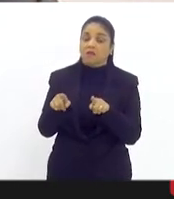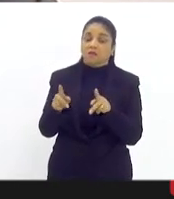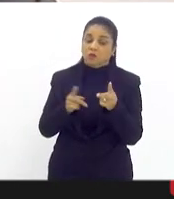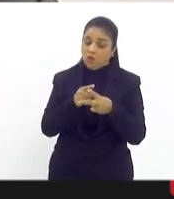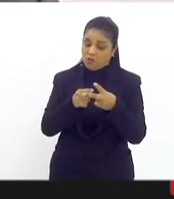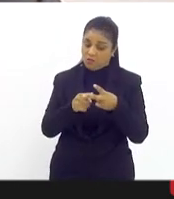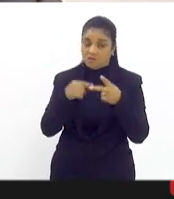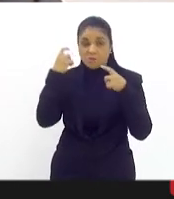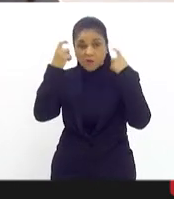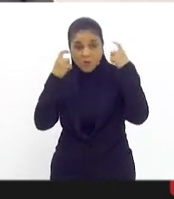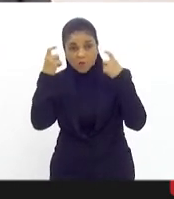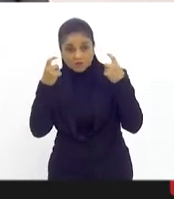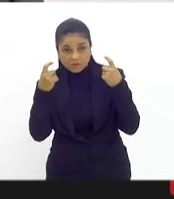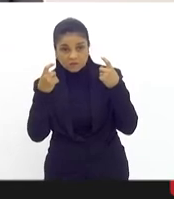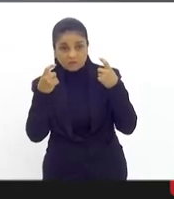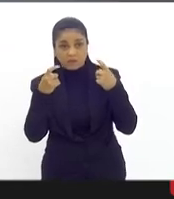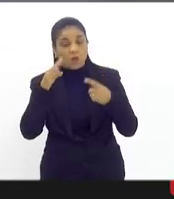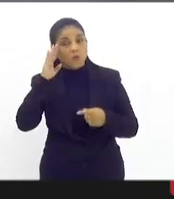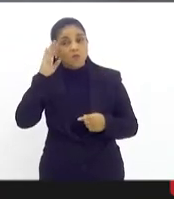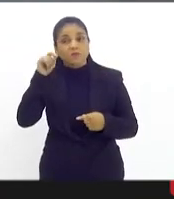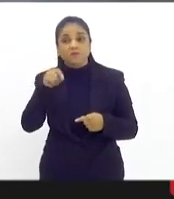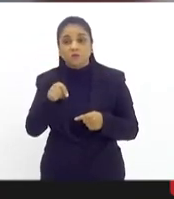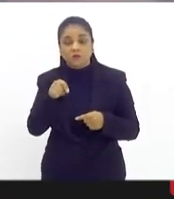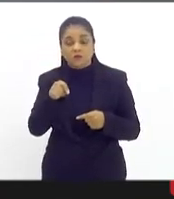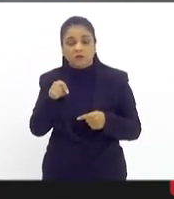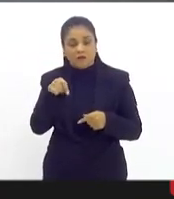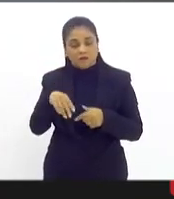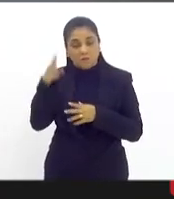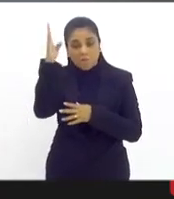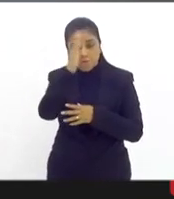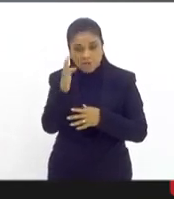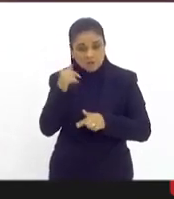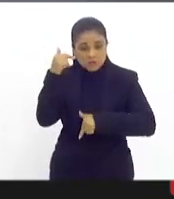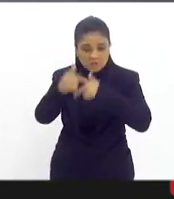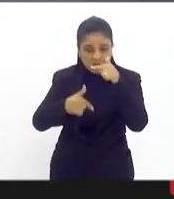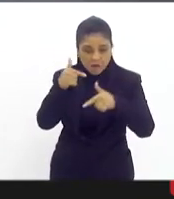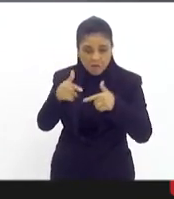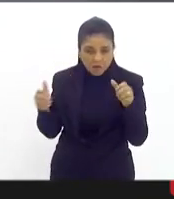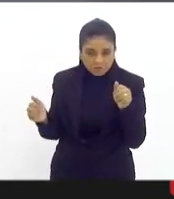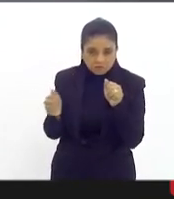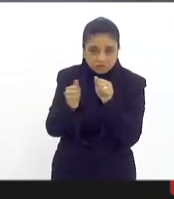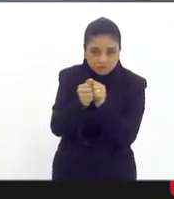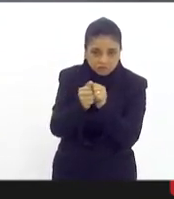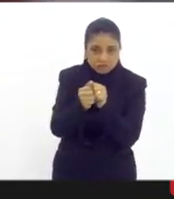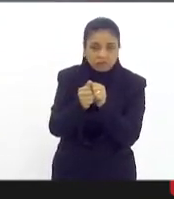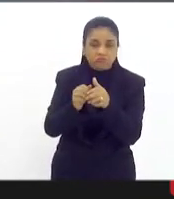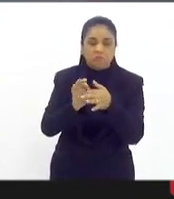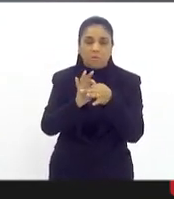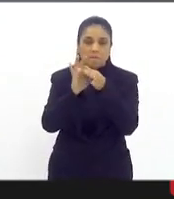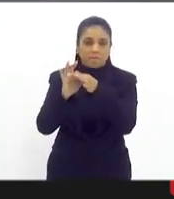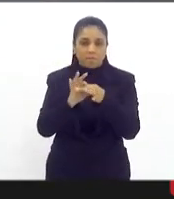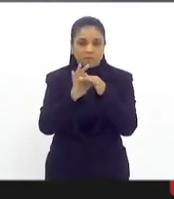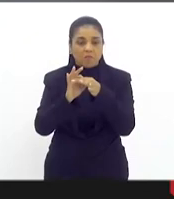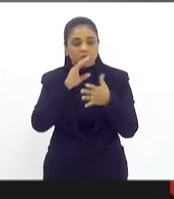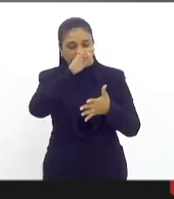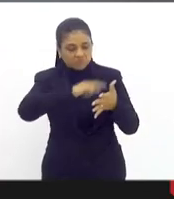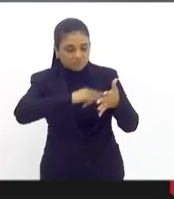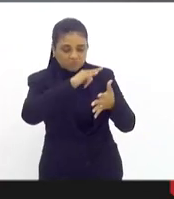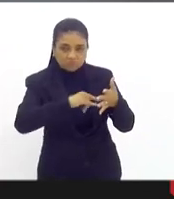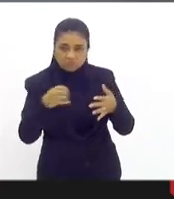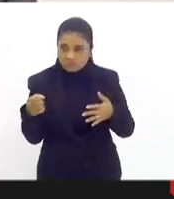a necessidade, a prioridade. Um campo fértil para o trabalho conjunto, inclusive, que vocês estão preparando aqui com esse documento